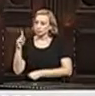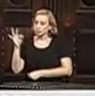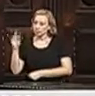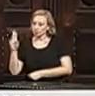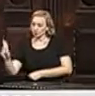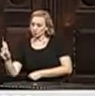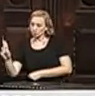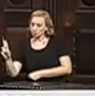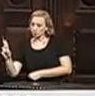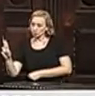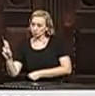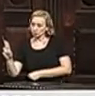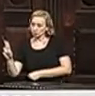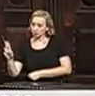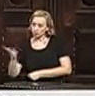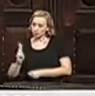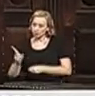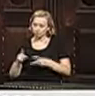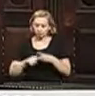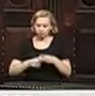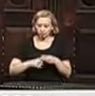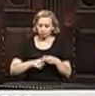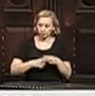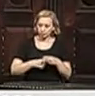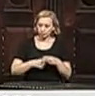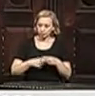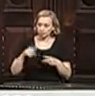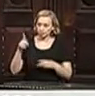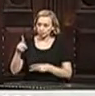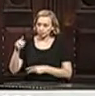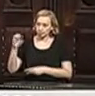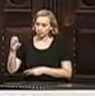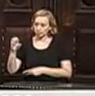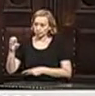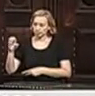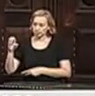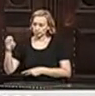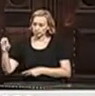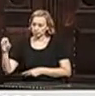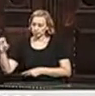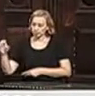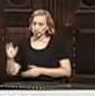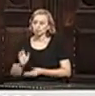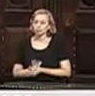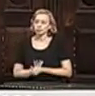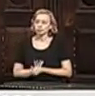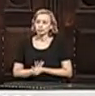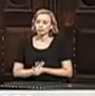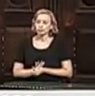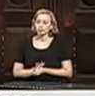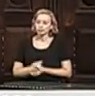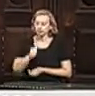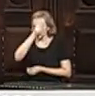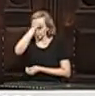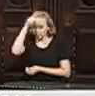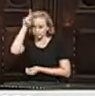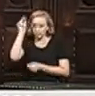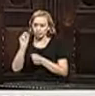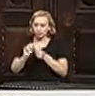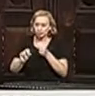é corrigido pelo IPCAE. O que o prefeito fez foi dar